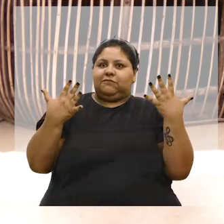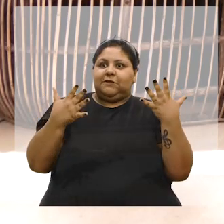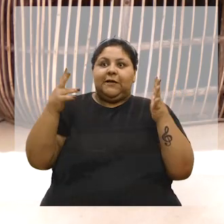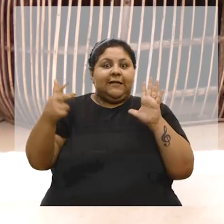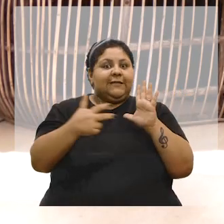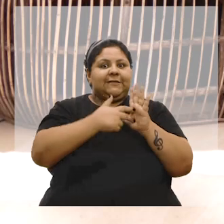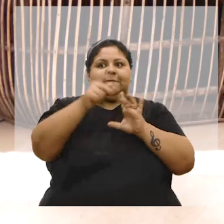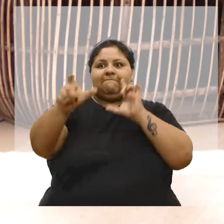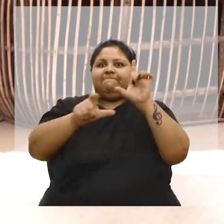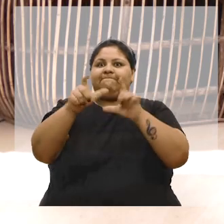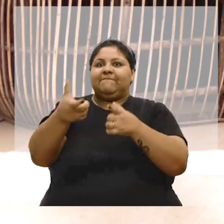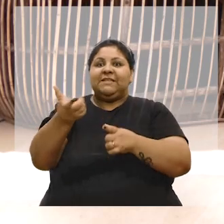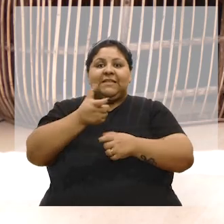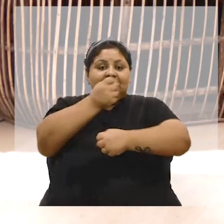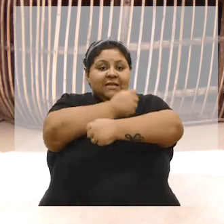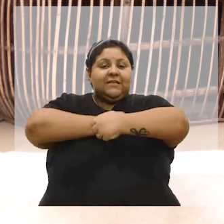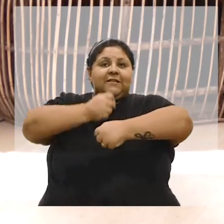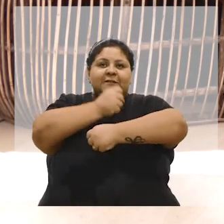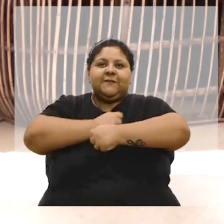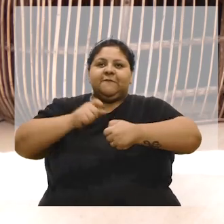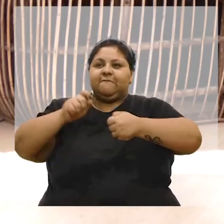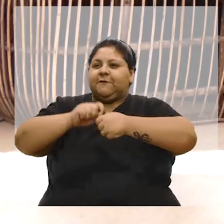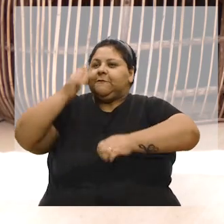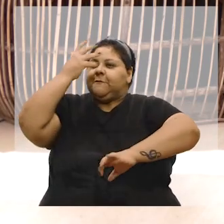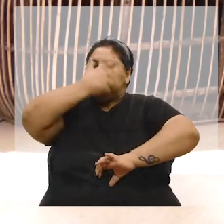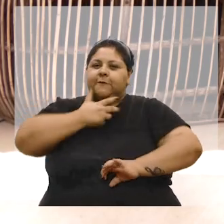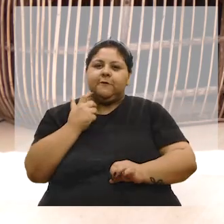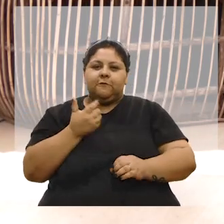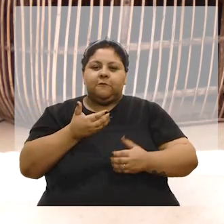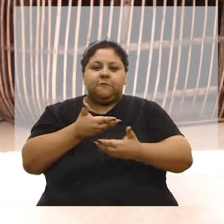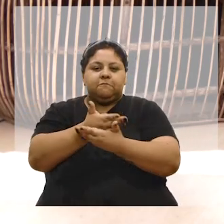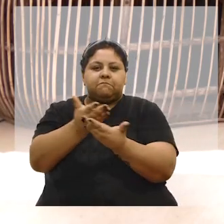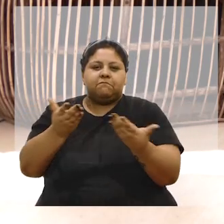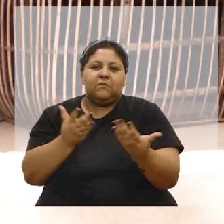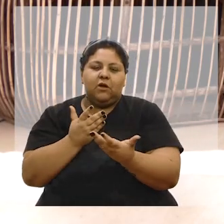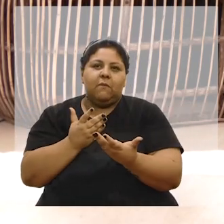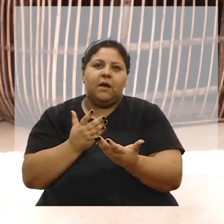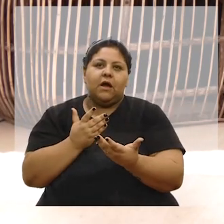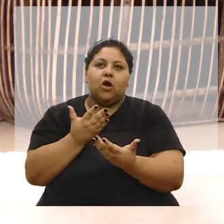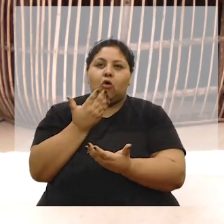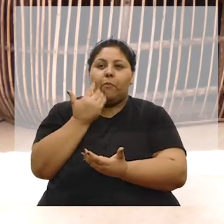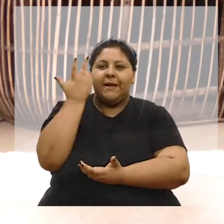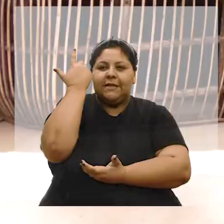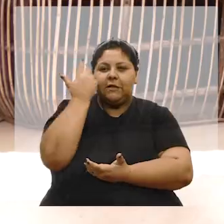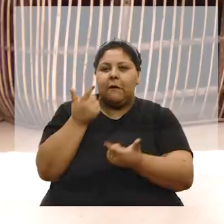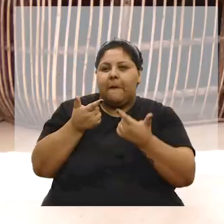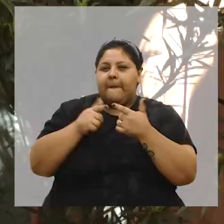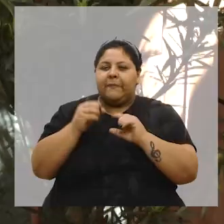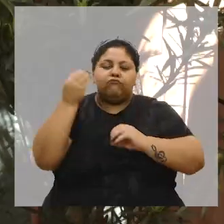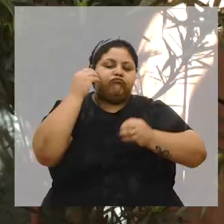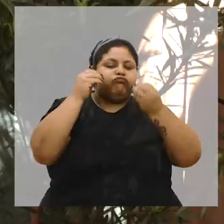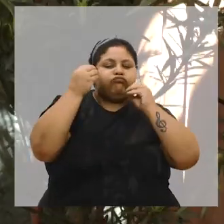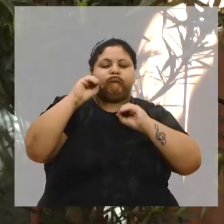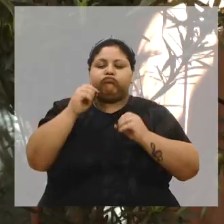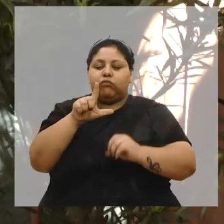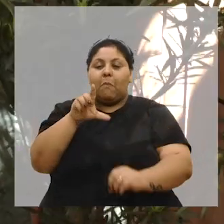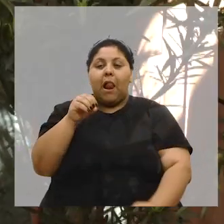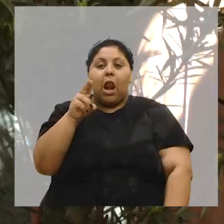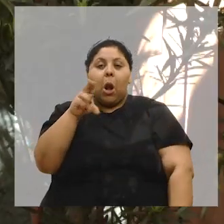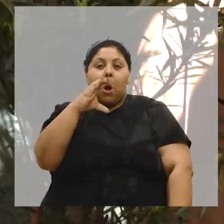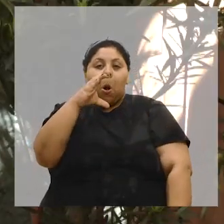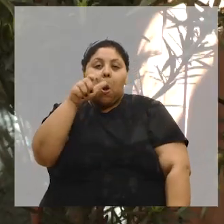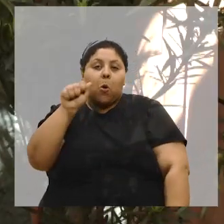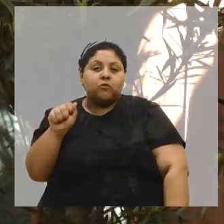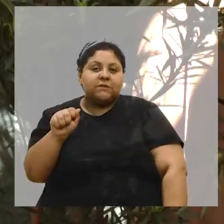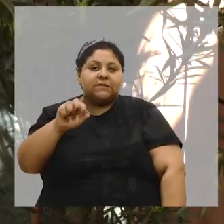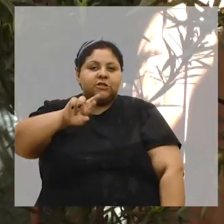muito a atenção das pessoas de querer cozinhar, de querer fazer bonito, de querer fazer um prato, uma comida normal, mas um prato mais bonito, enfeitado, uma entendeu? louça